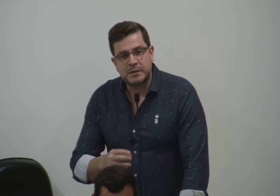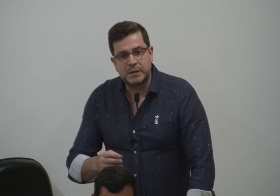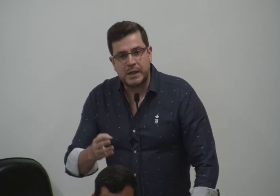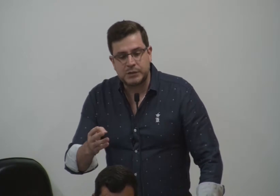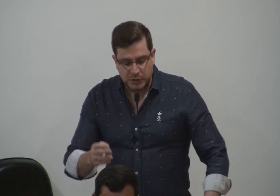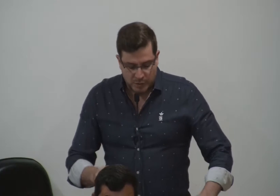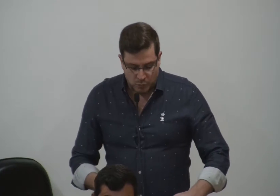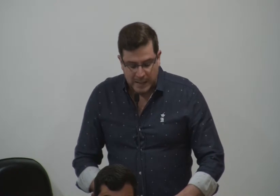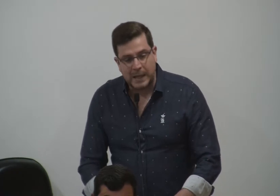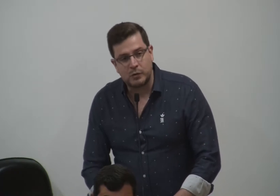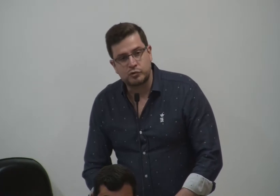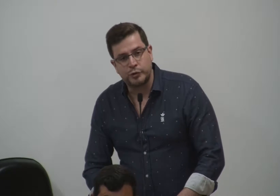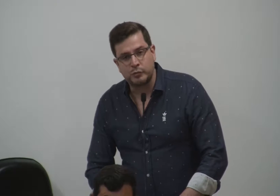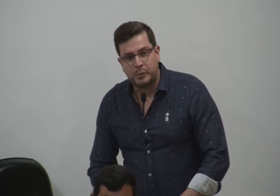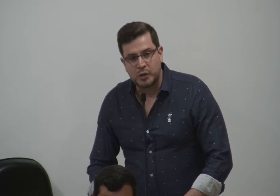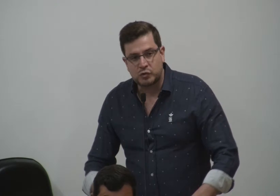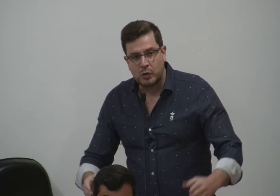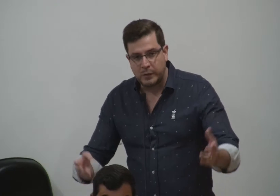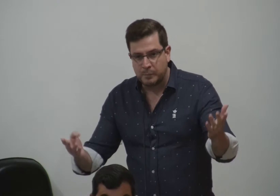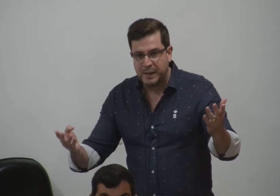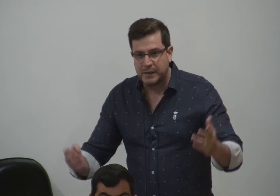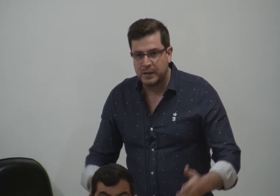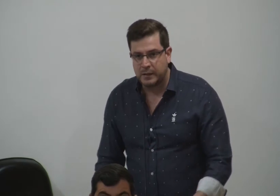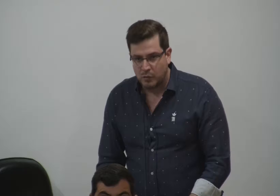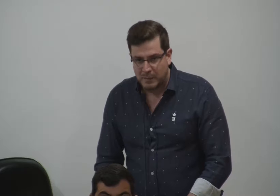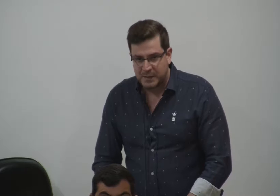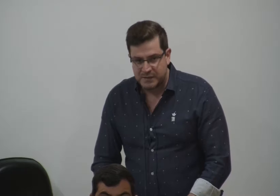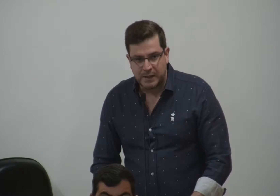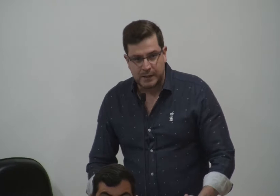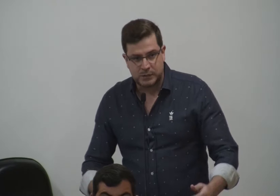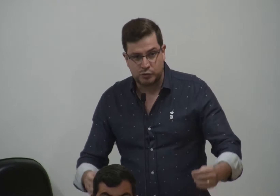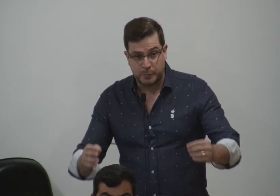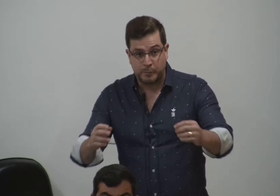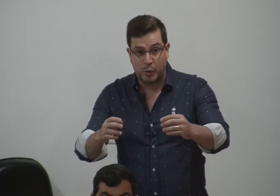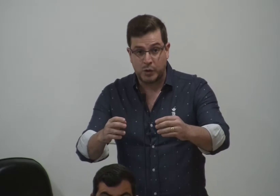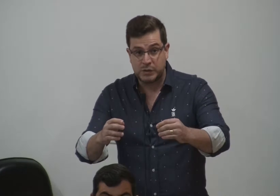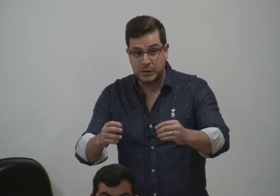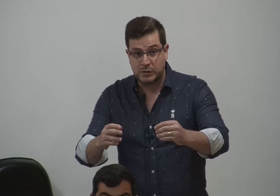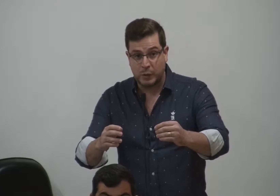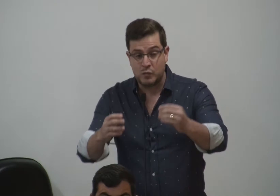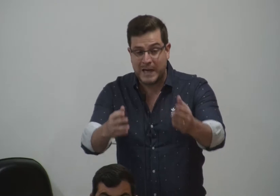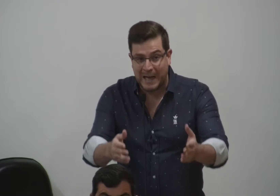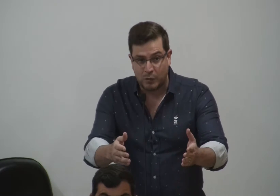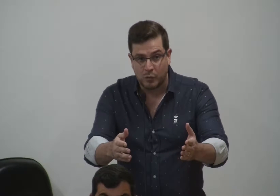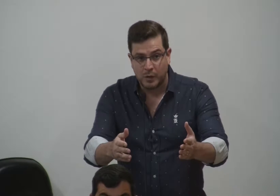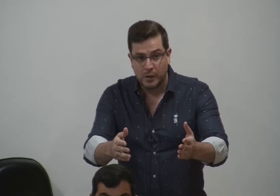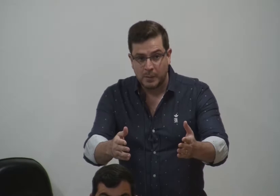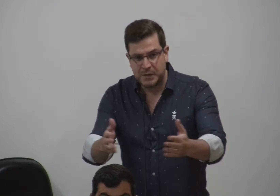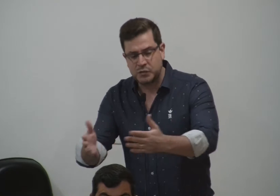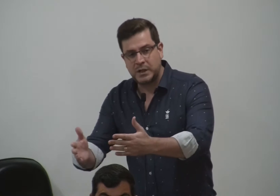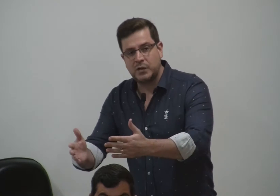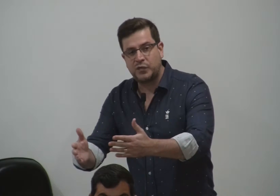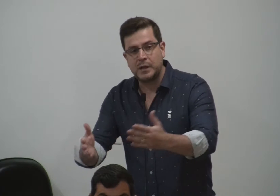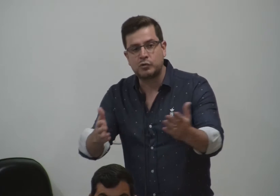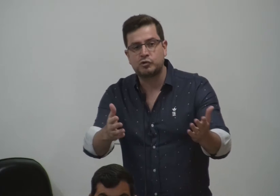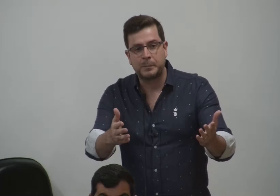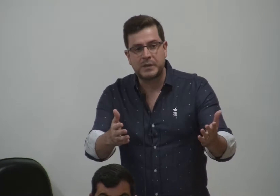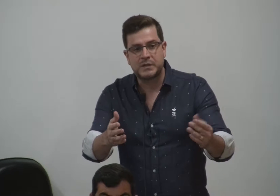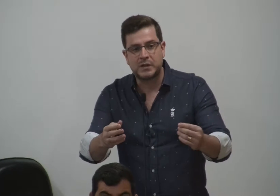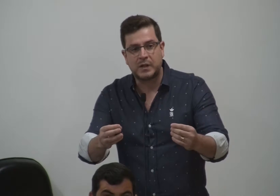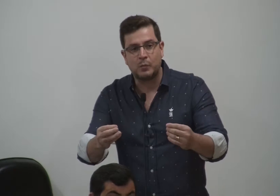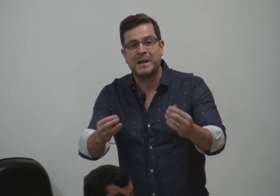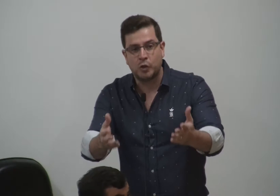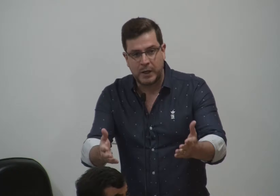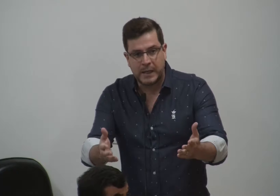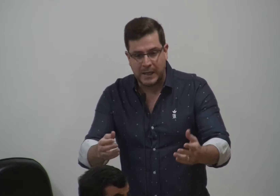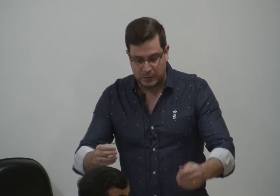a necessidade de ter um carro, o senhor não pode escolher um Bentley ou uma Maserati. O senhor pode ter um carro, mas não significa que o senhor